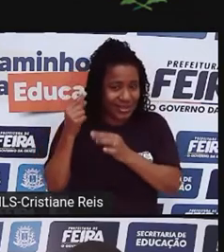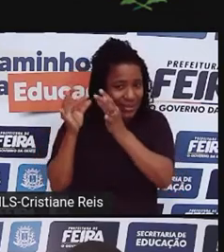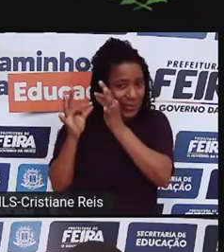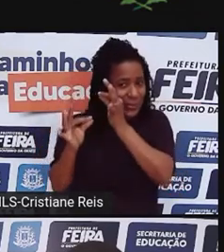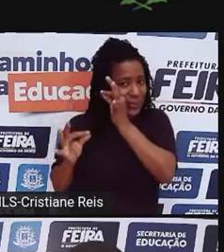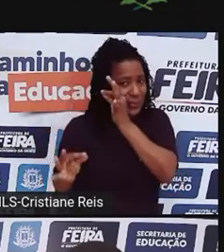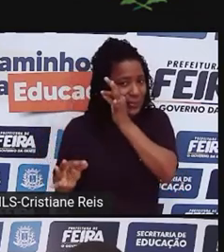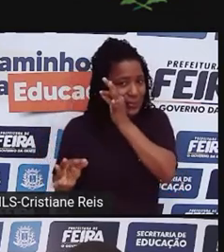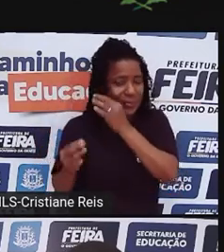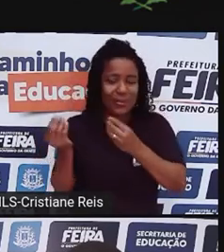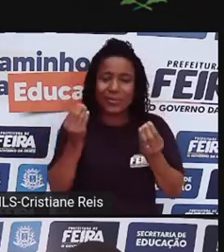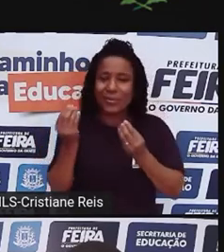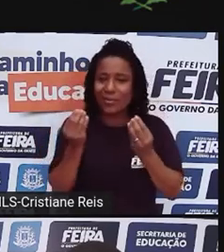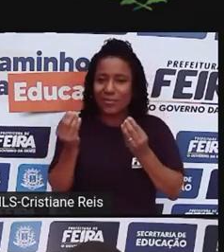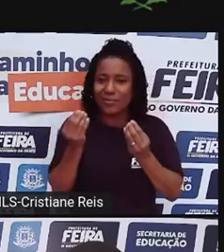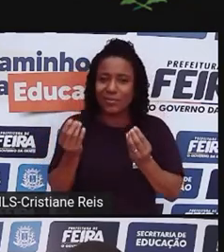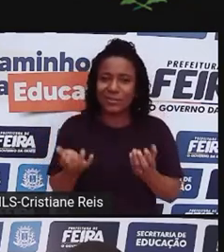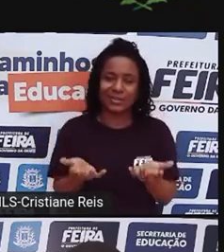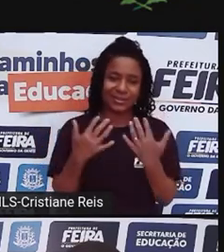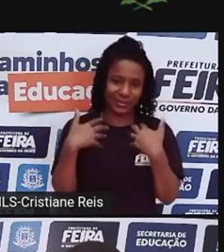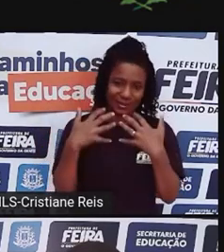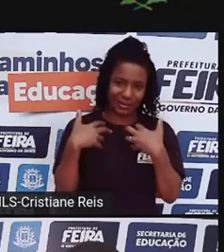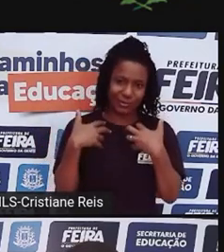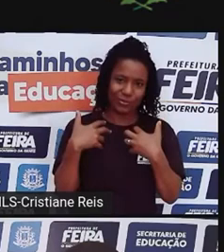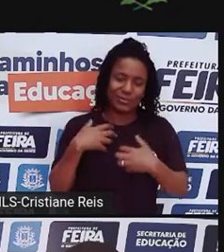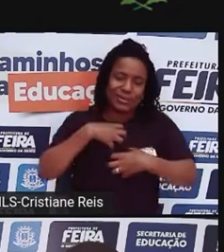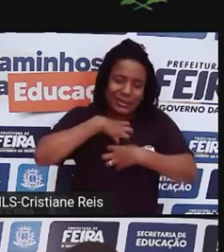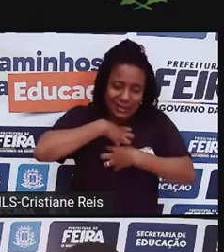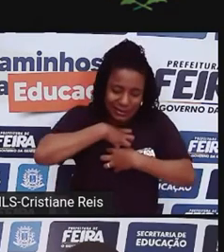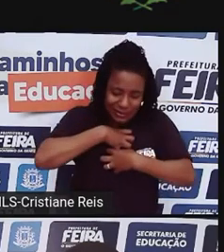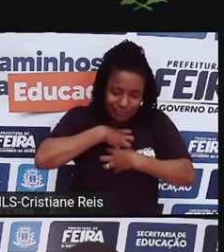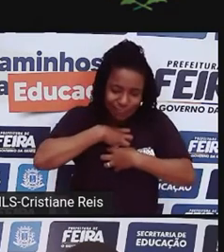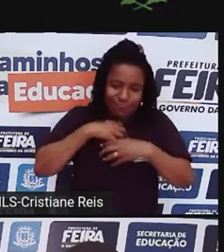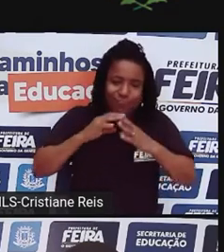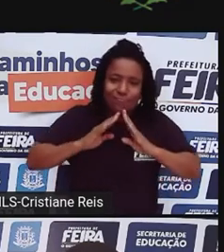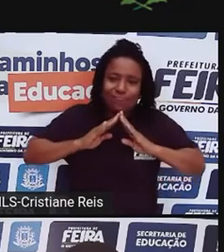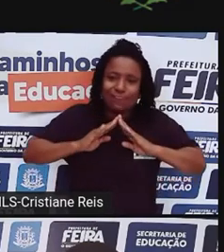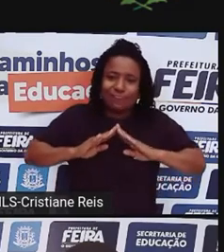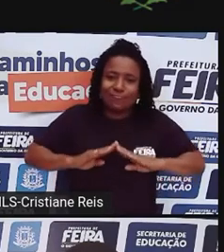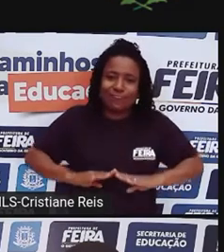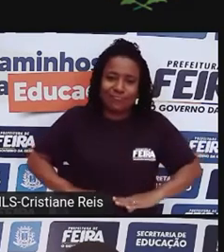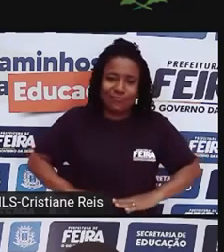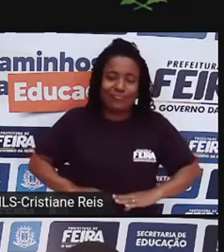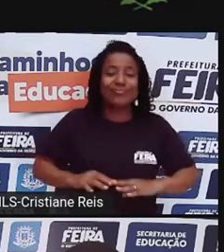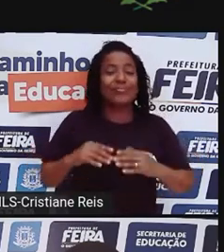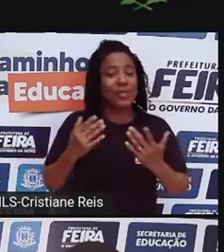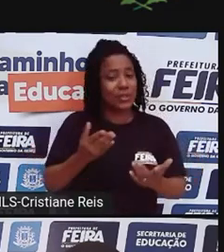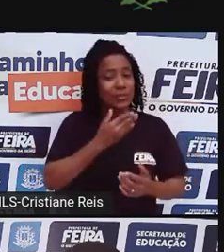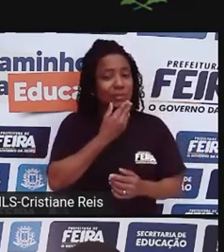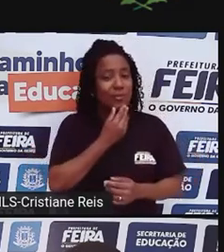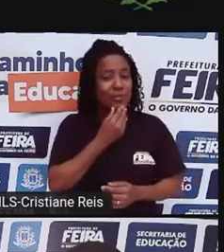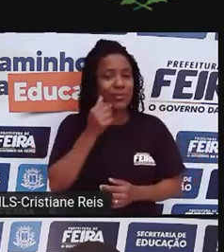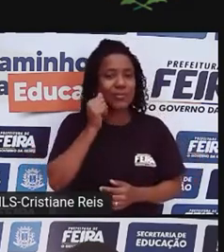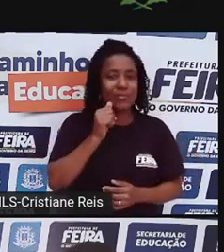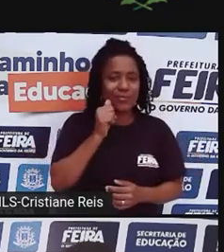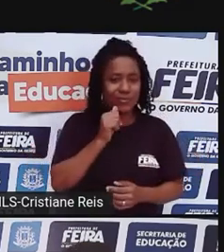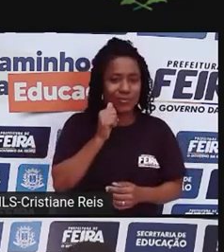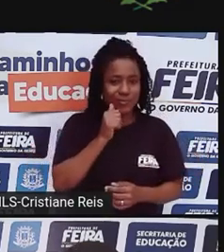liso. Então, isso afeta diretamente a autoestima dos homens e mulheres. Aí,